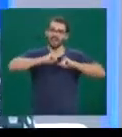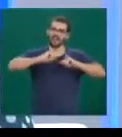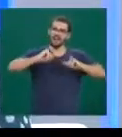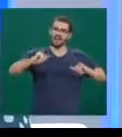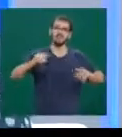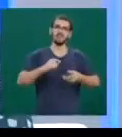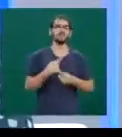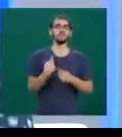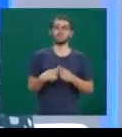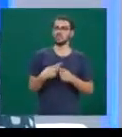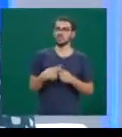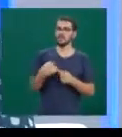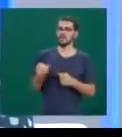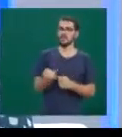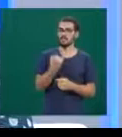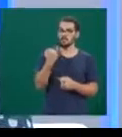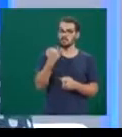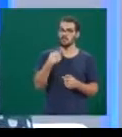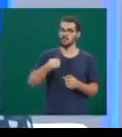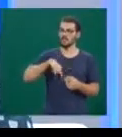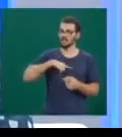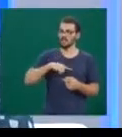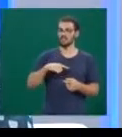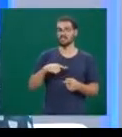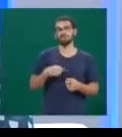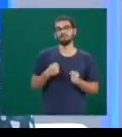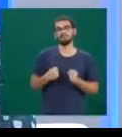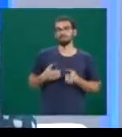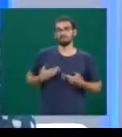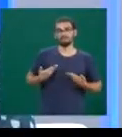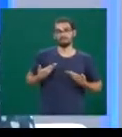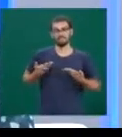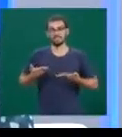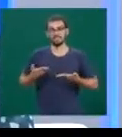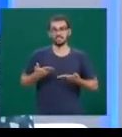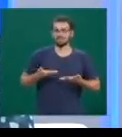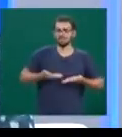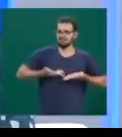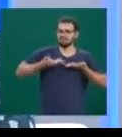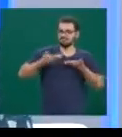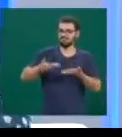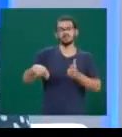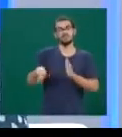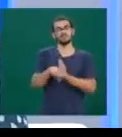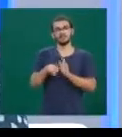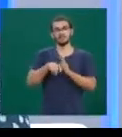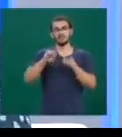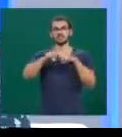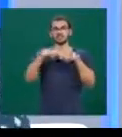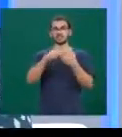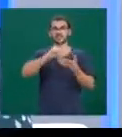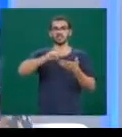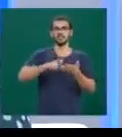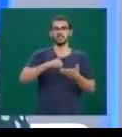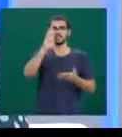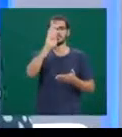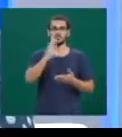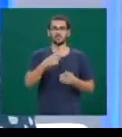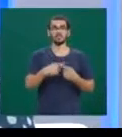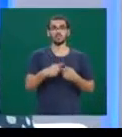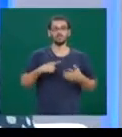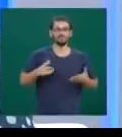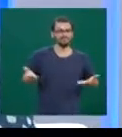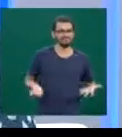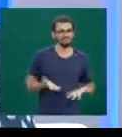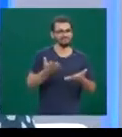é muito importante a gente prestigiar os festivais literários do Brasil, porque é isso que fomenta, que vai dar cidadania, que